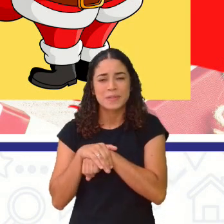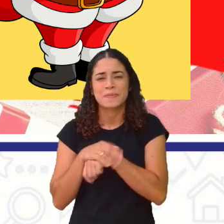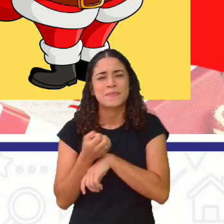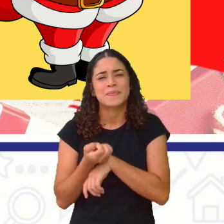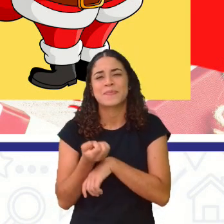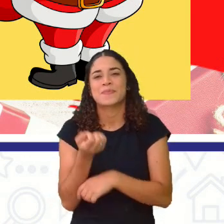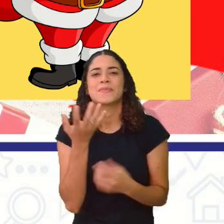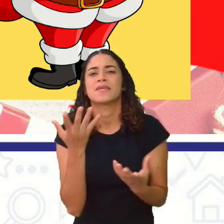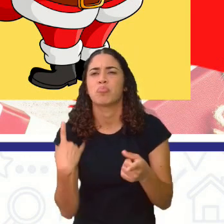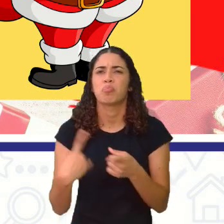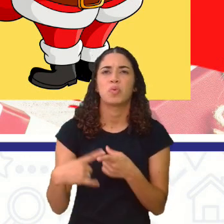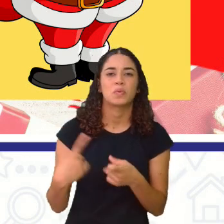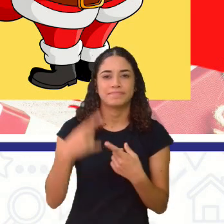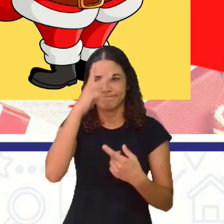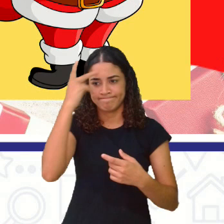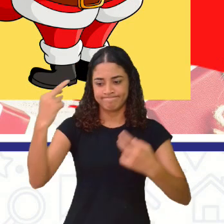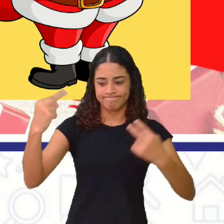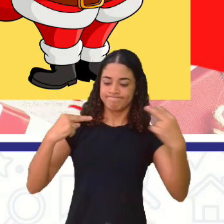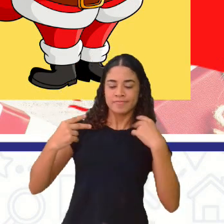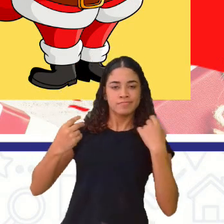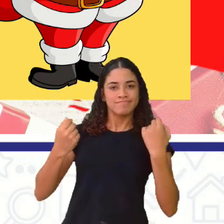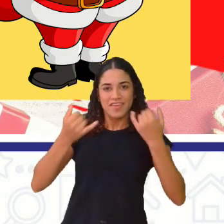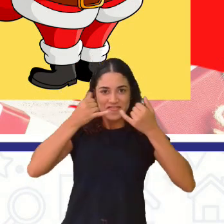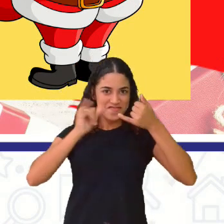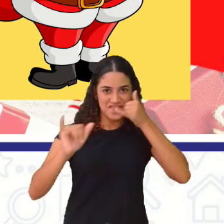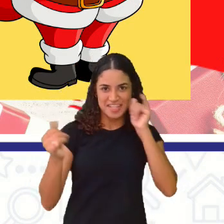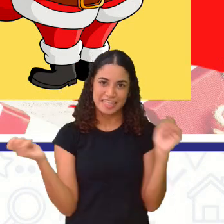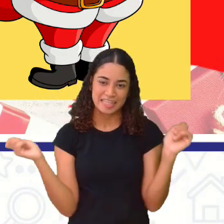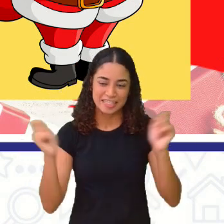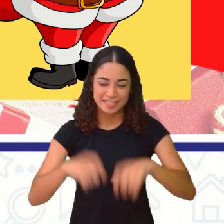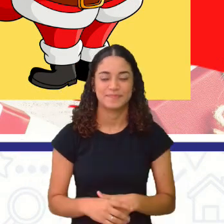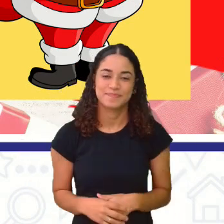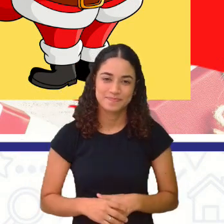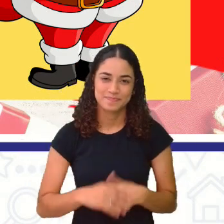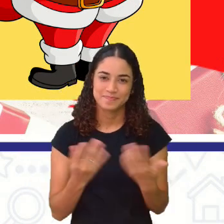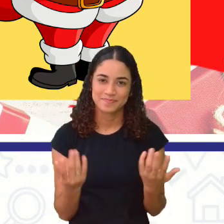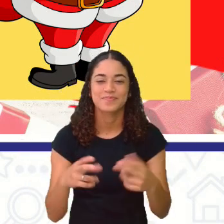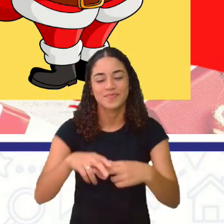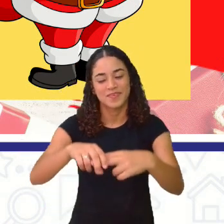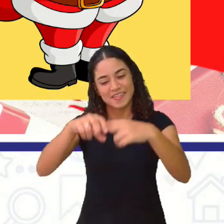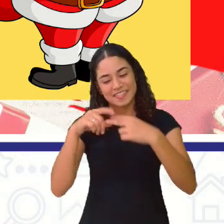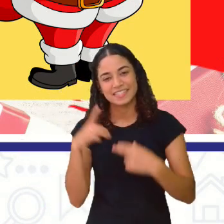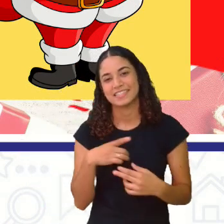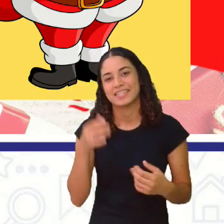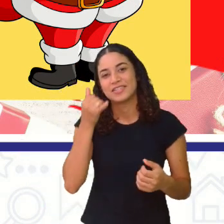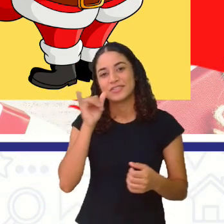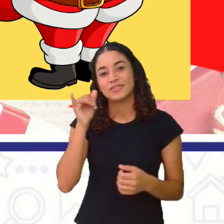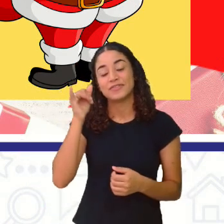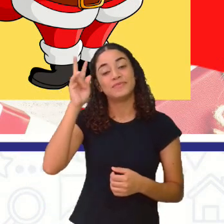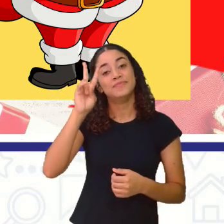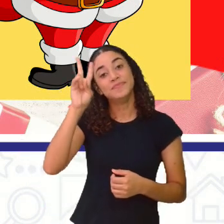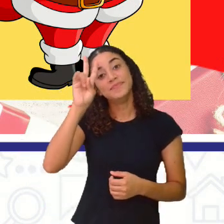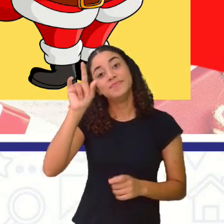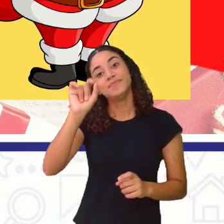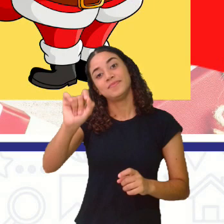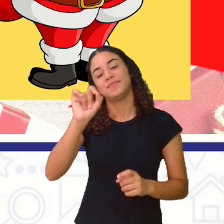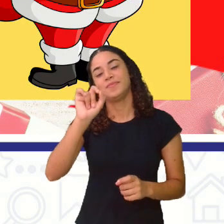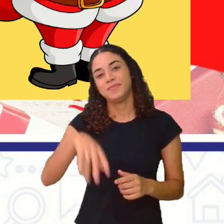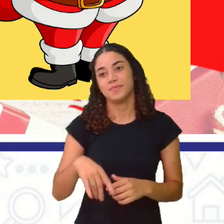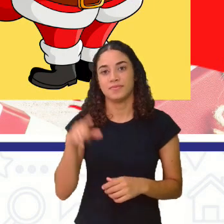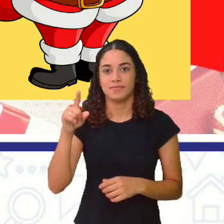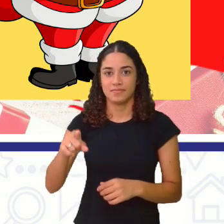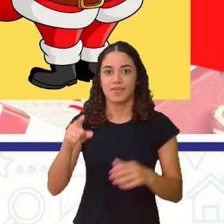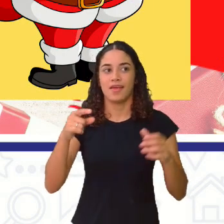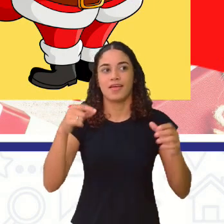de ser visto ali pelas pessoas, né? Então é daí, professor, que vem aquela história dele entrando ali, né? Hoje